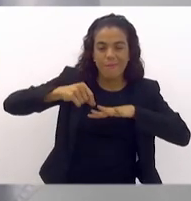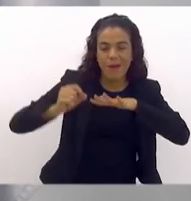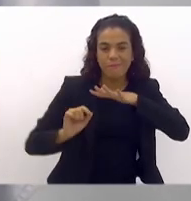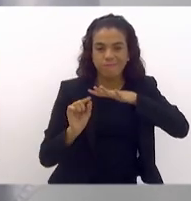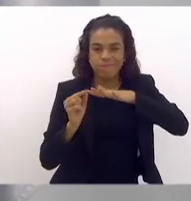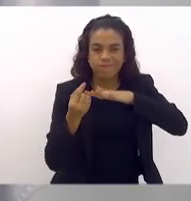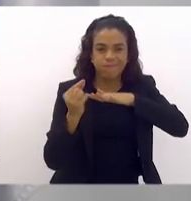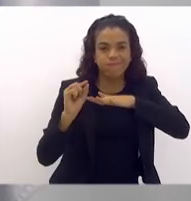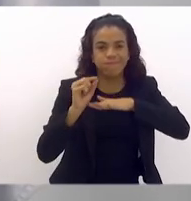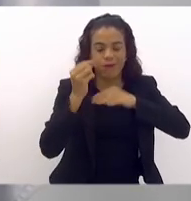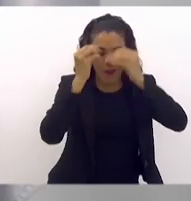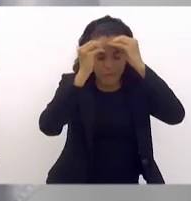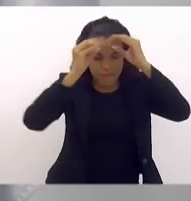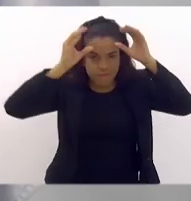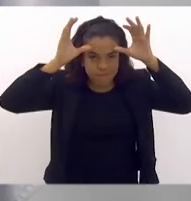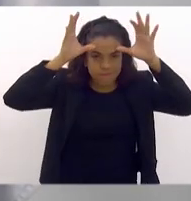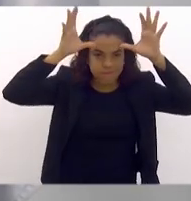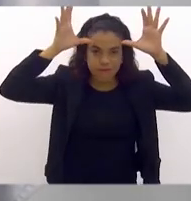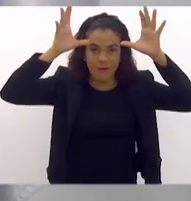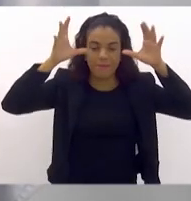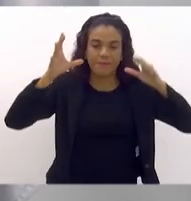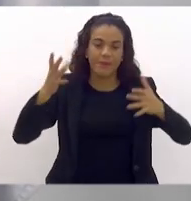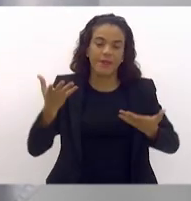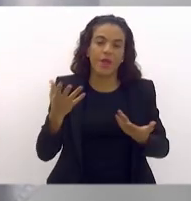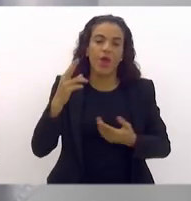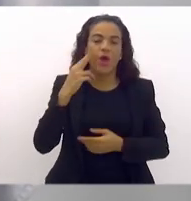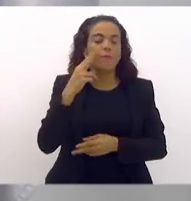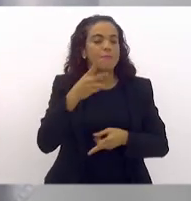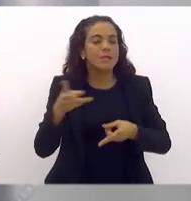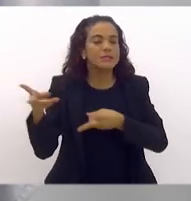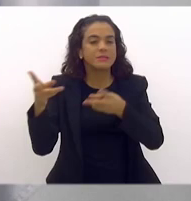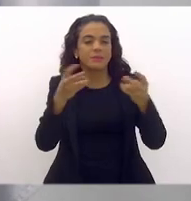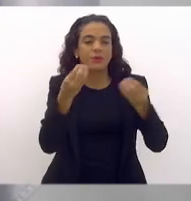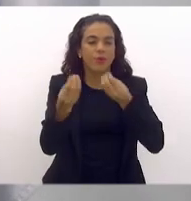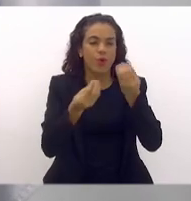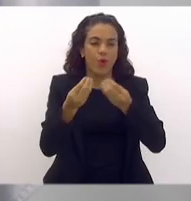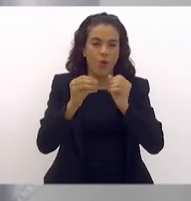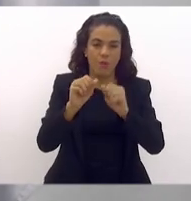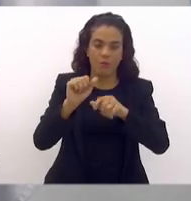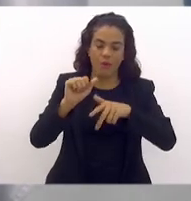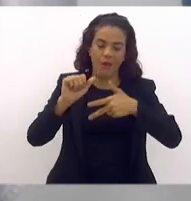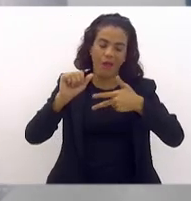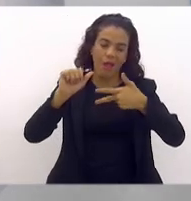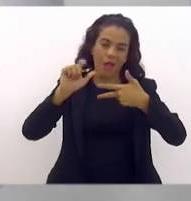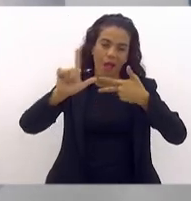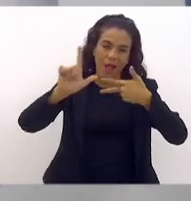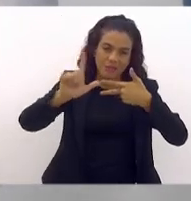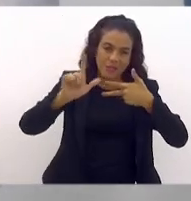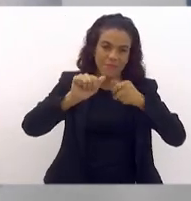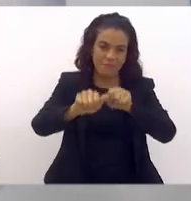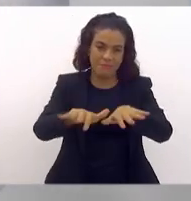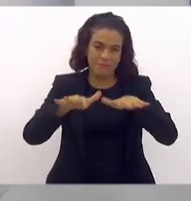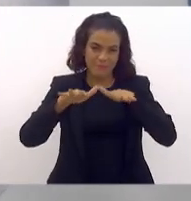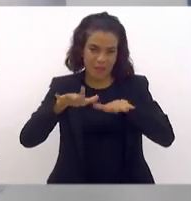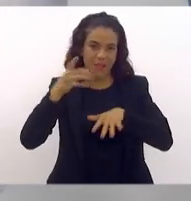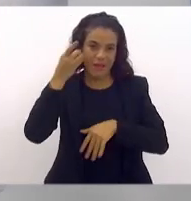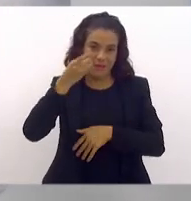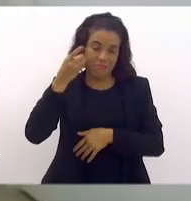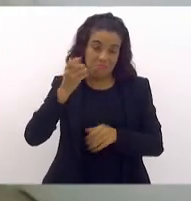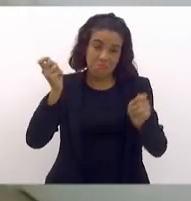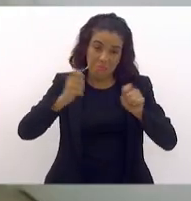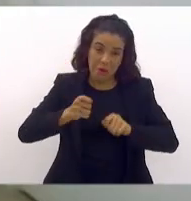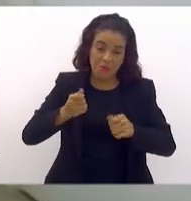sua organização, olhando aí para o quanto a Assembleia Legislativa pode contribuir também para